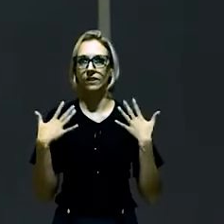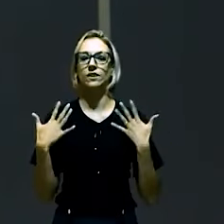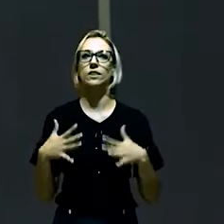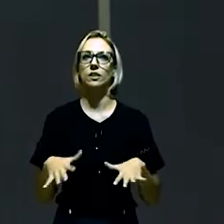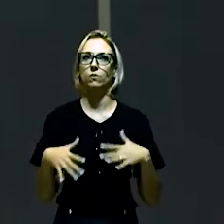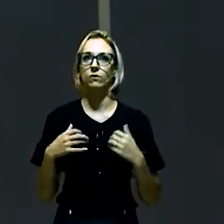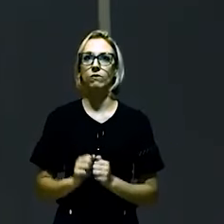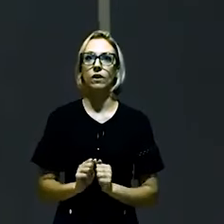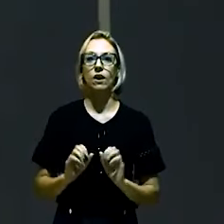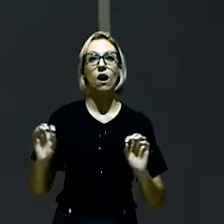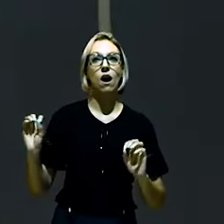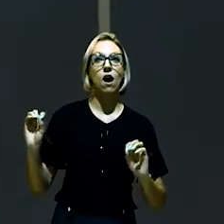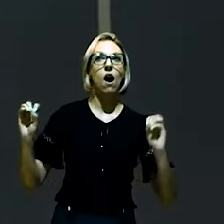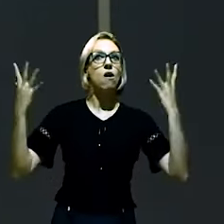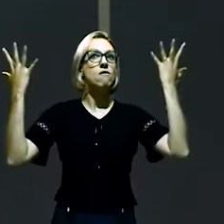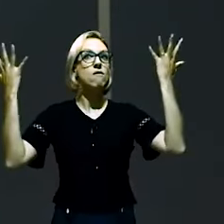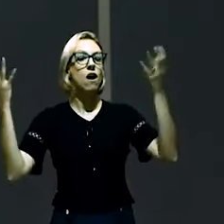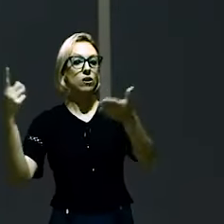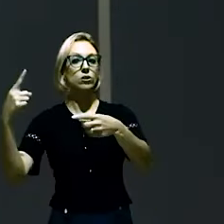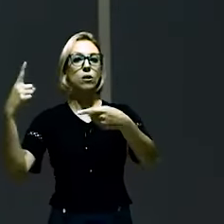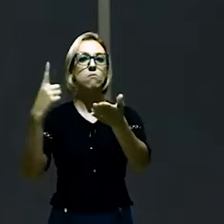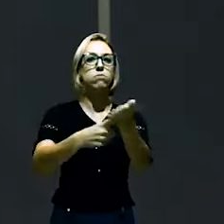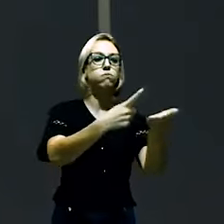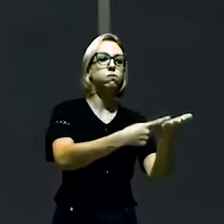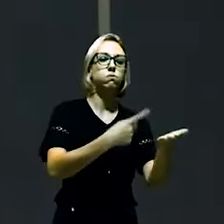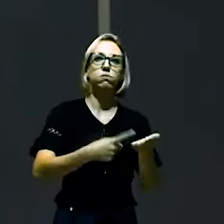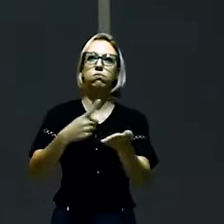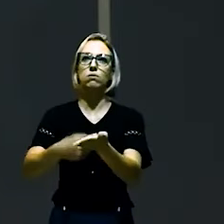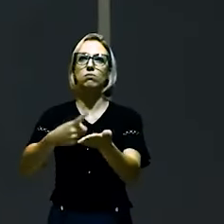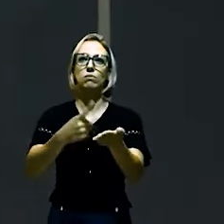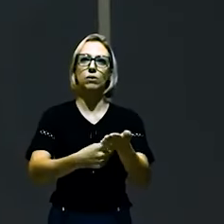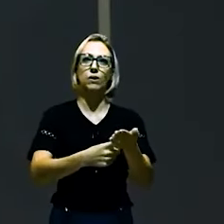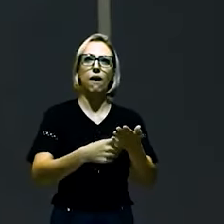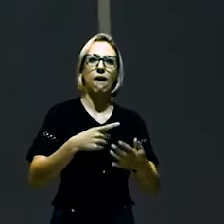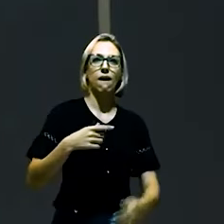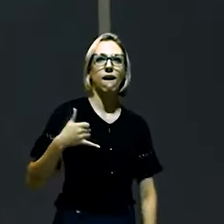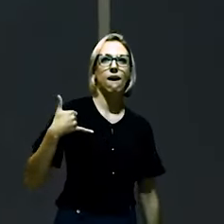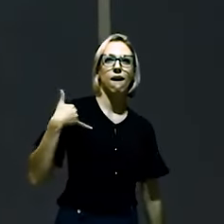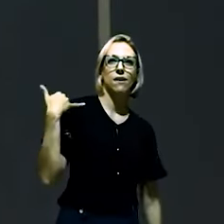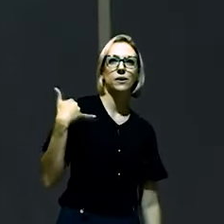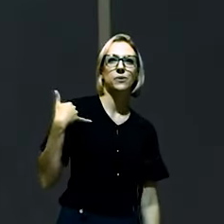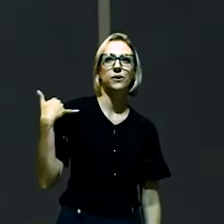Há festas, há compromissos, há aniversários, há passeios, tudo